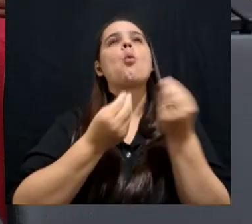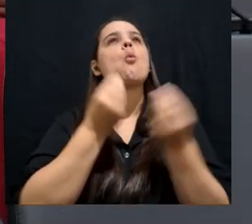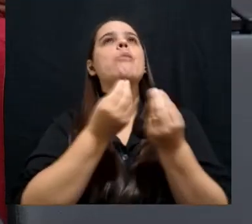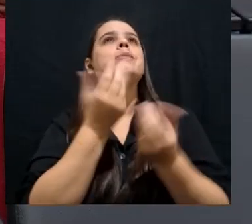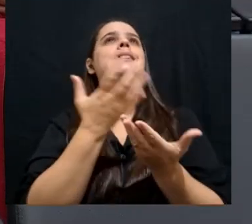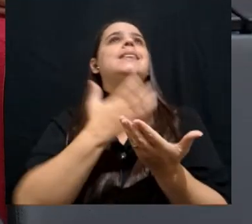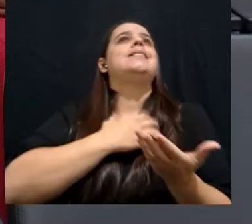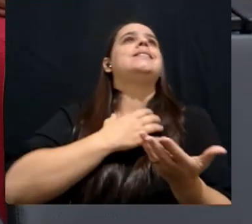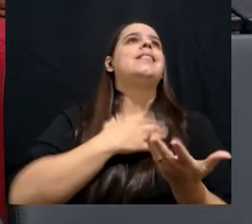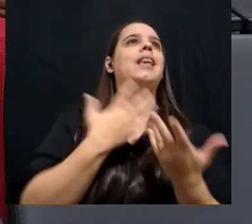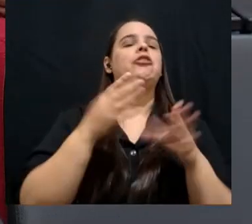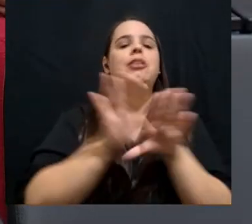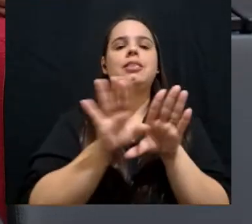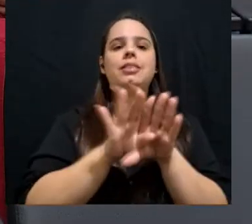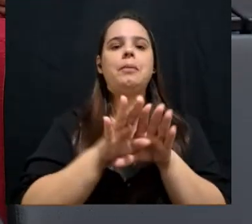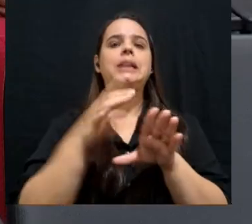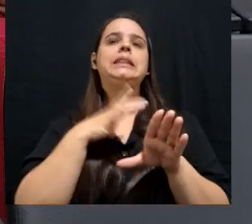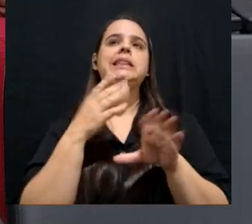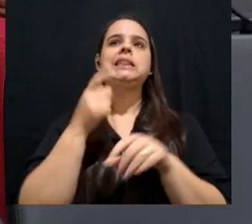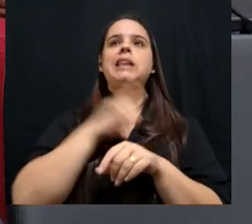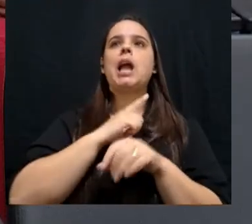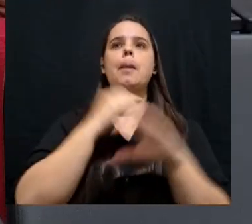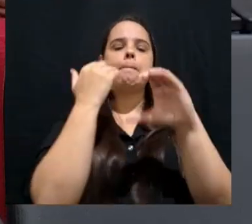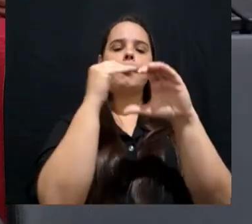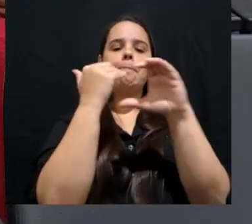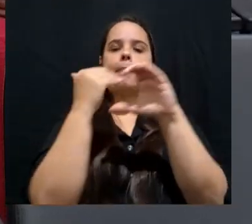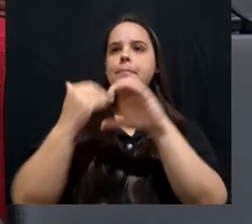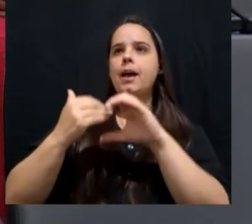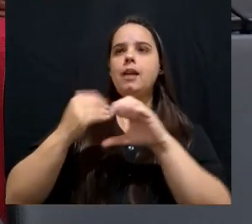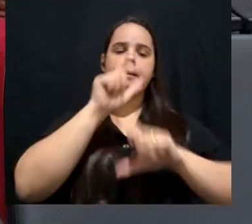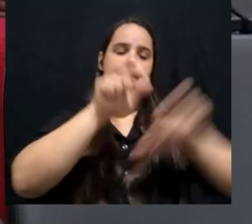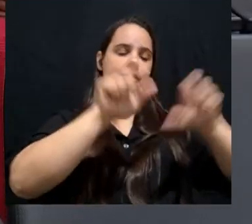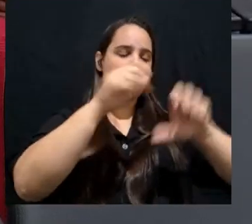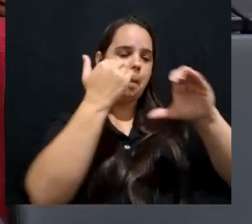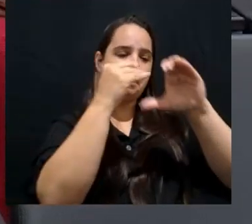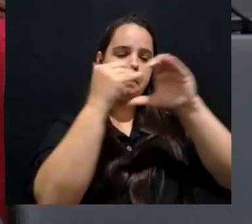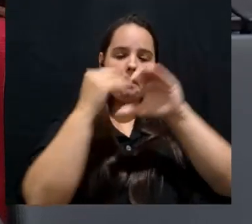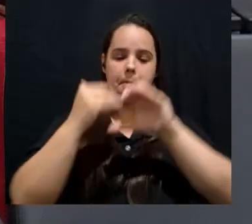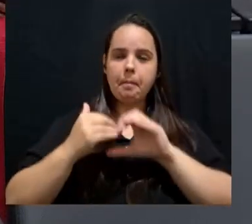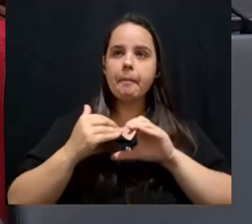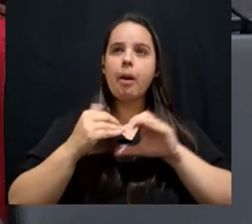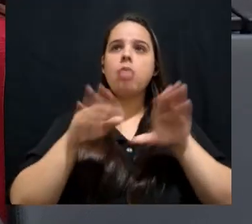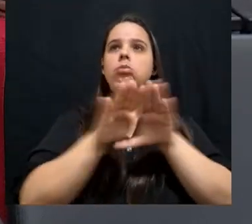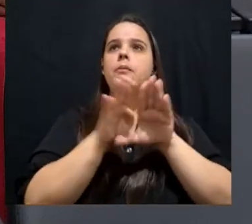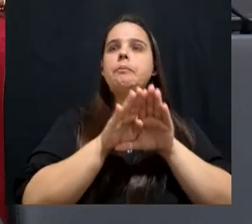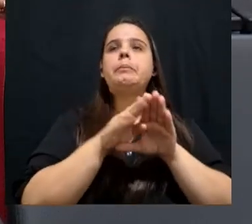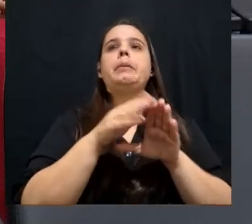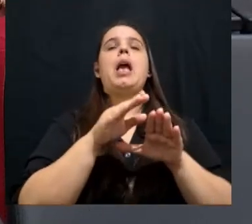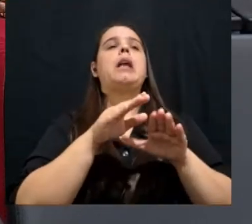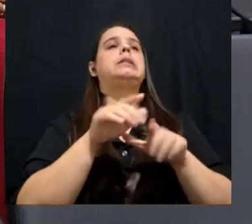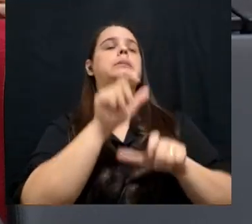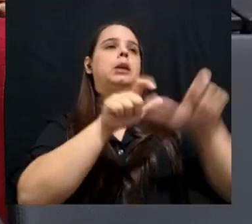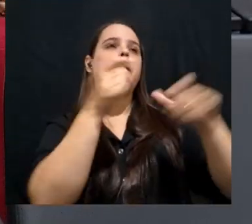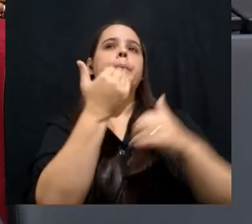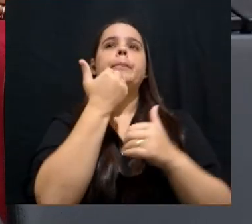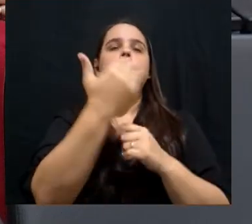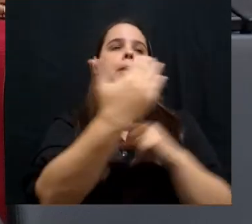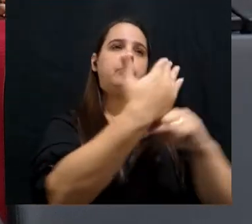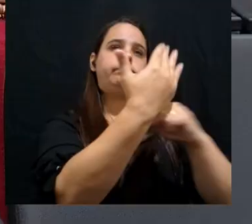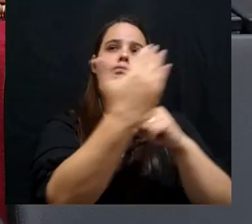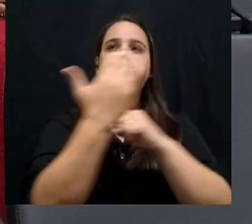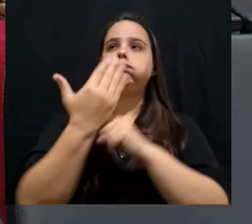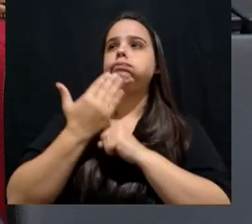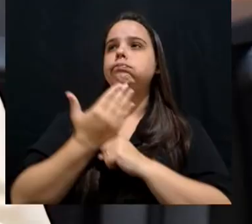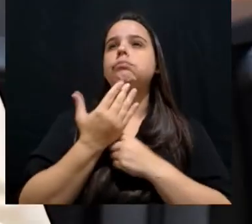receber mensagens da população, né, os moradores também pedindo ajuda, fazendo um resumo para a gente aí